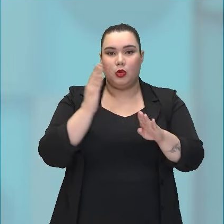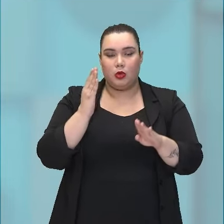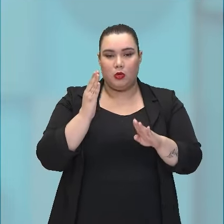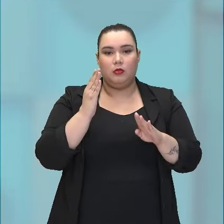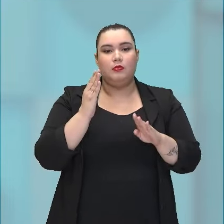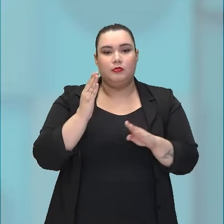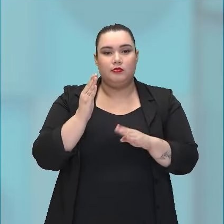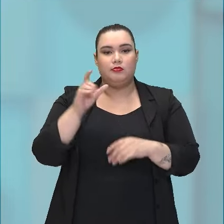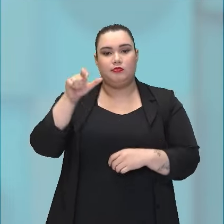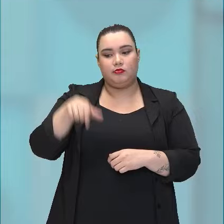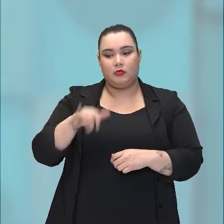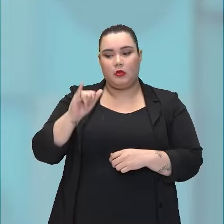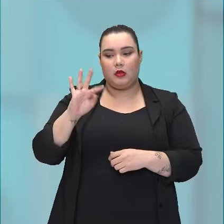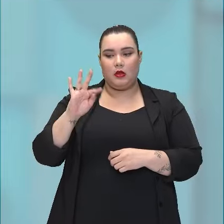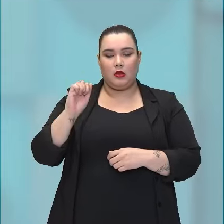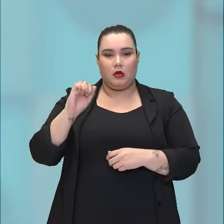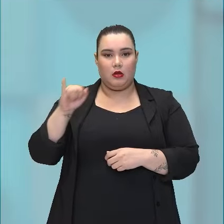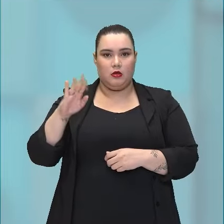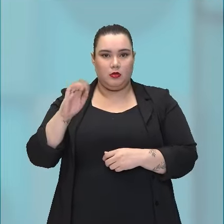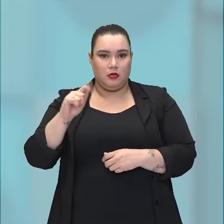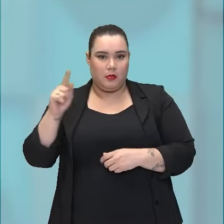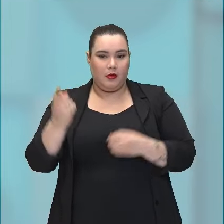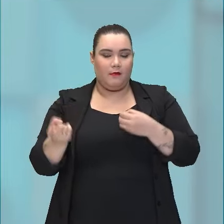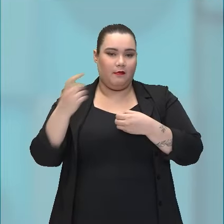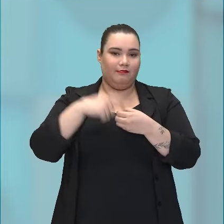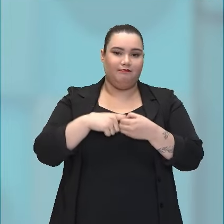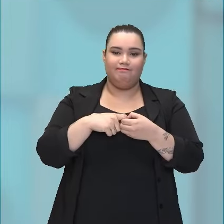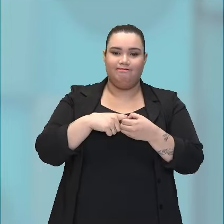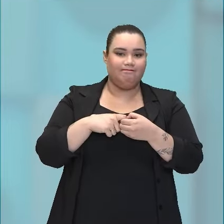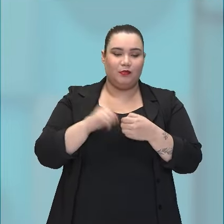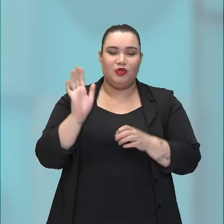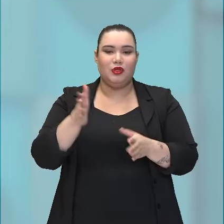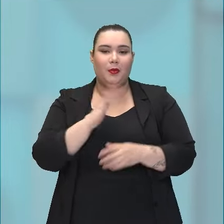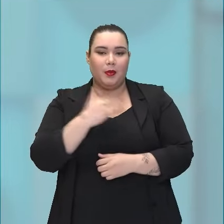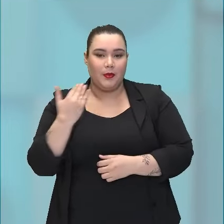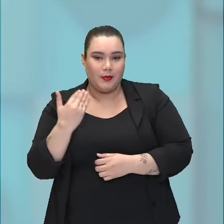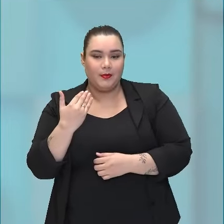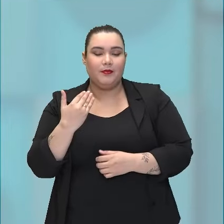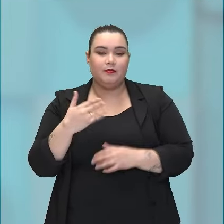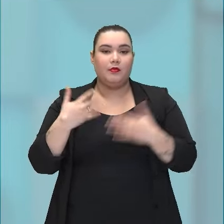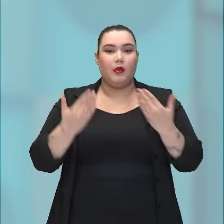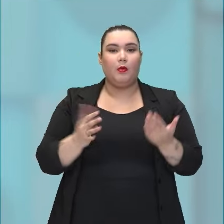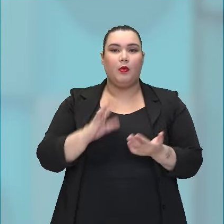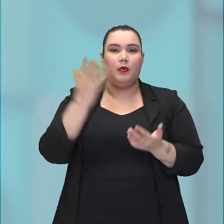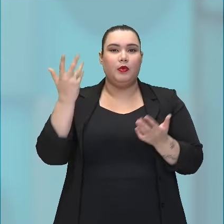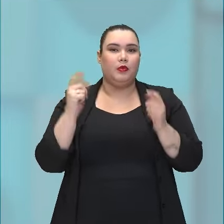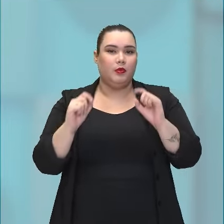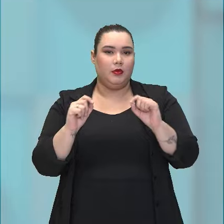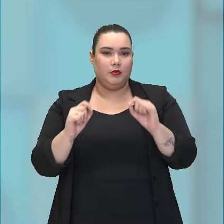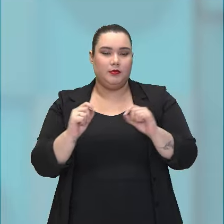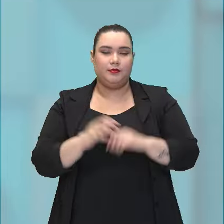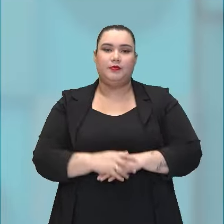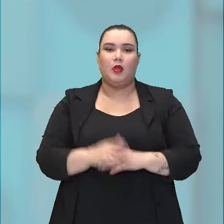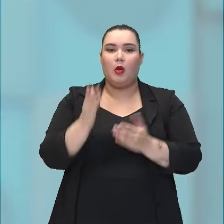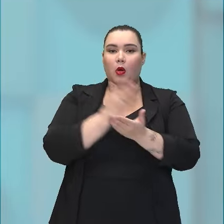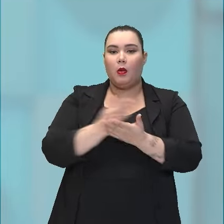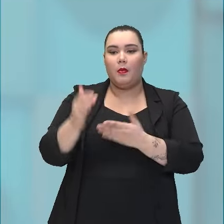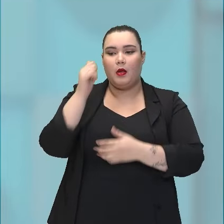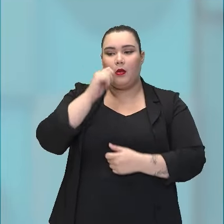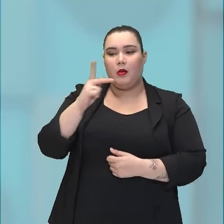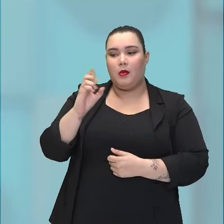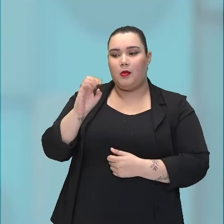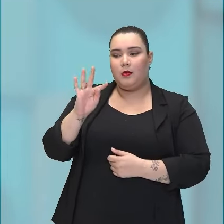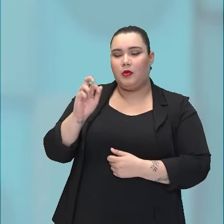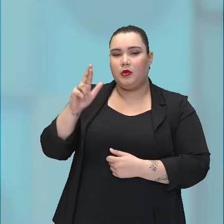que Itajibá não iria mais voltar, certo? E o que acontece? Ali, nesse desfecho, Potira começa a